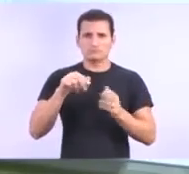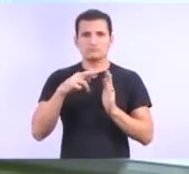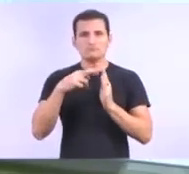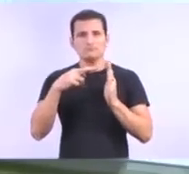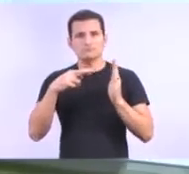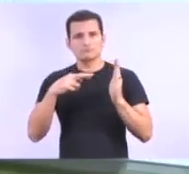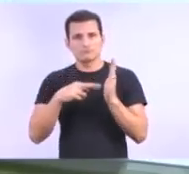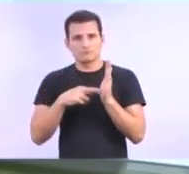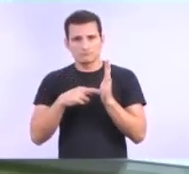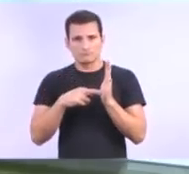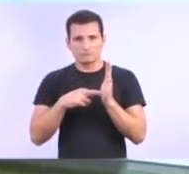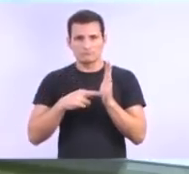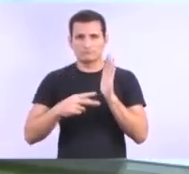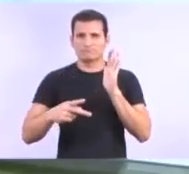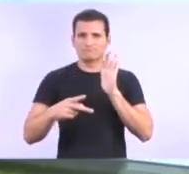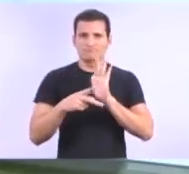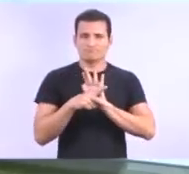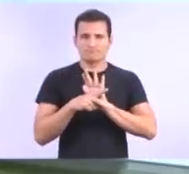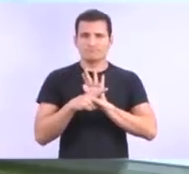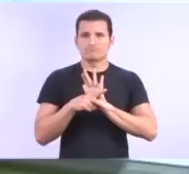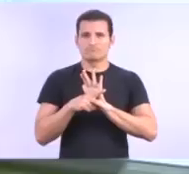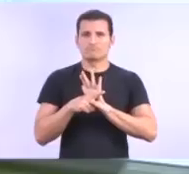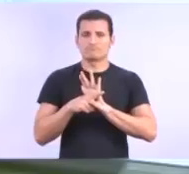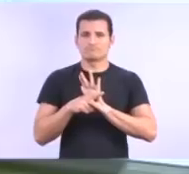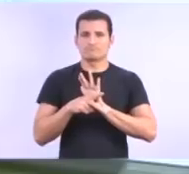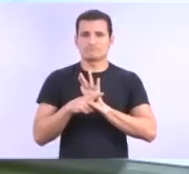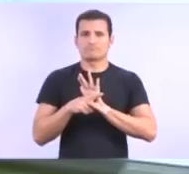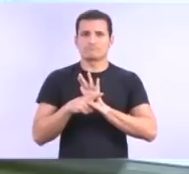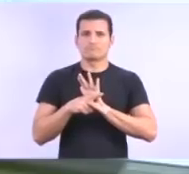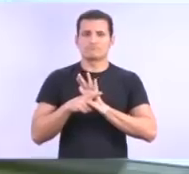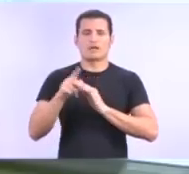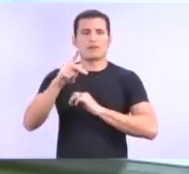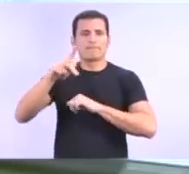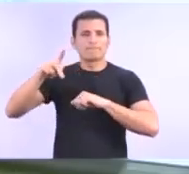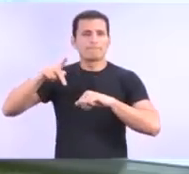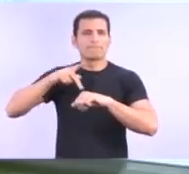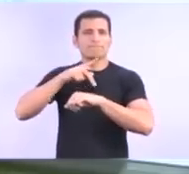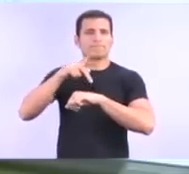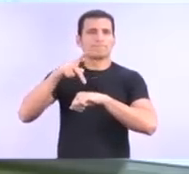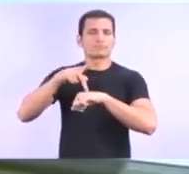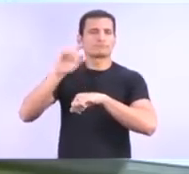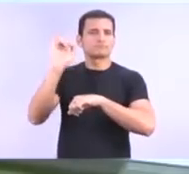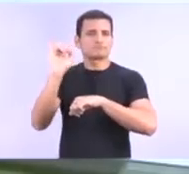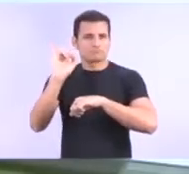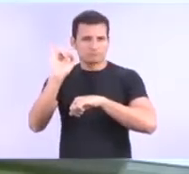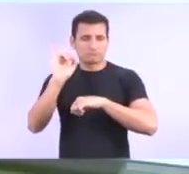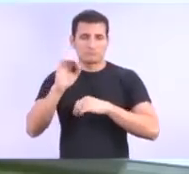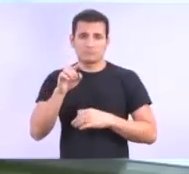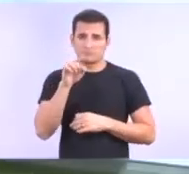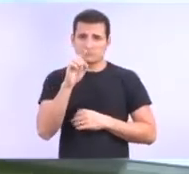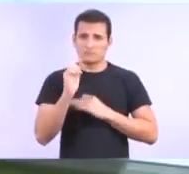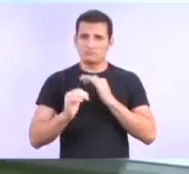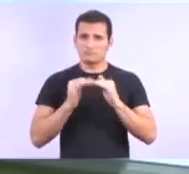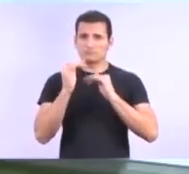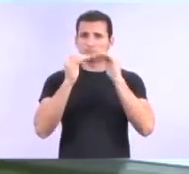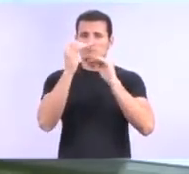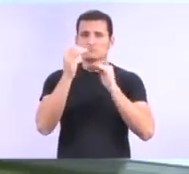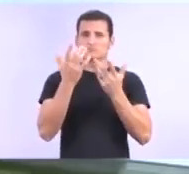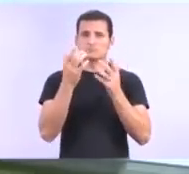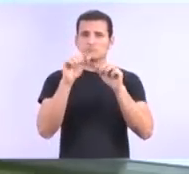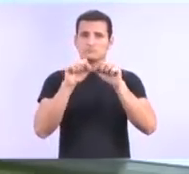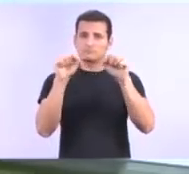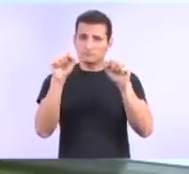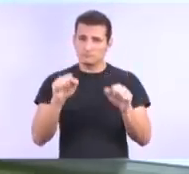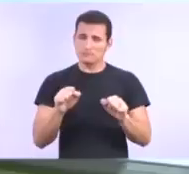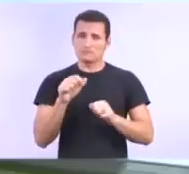são definidas internacionalmente. É bom você seguir. Quando você for desenvolver um software, gente, você vai desenvolver um software